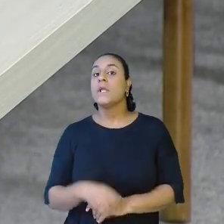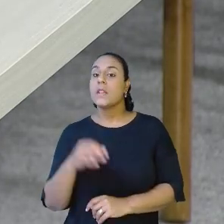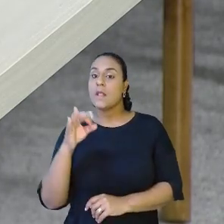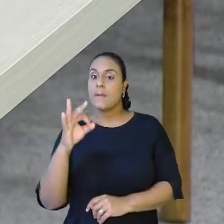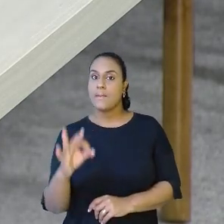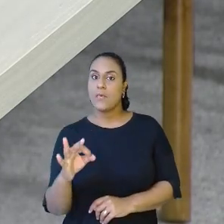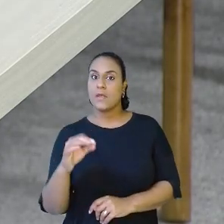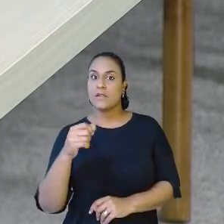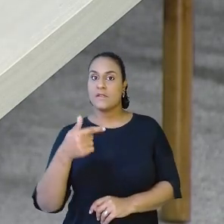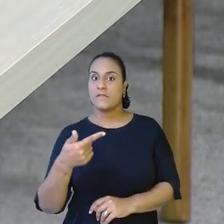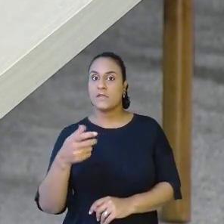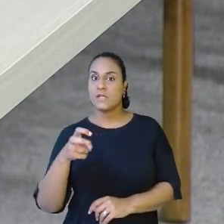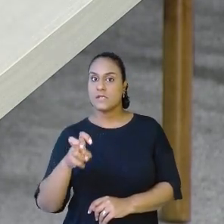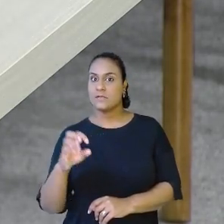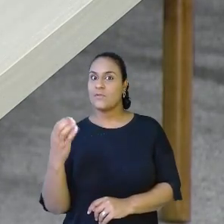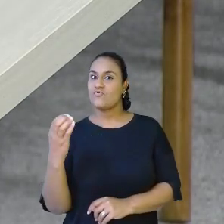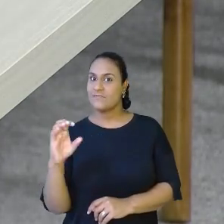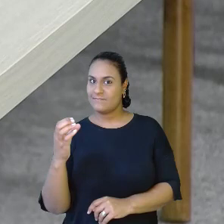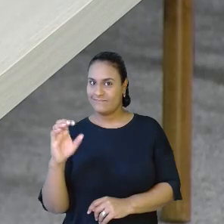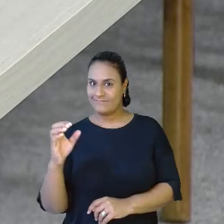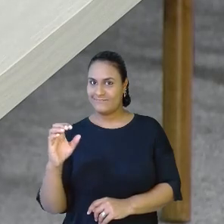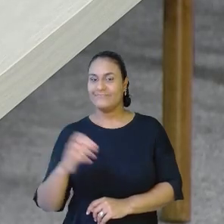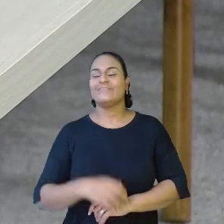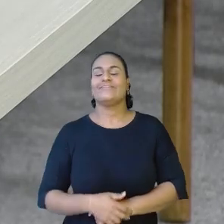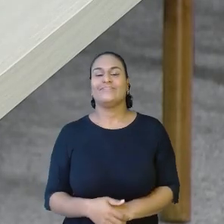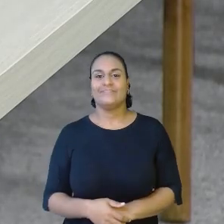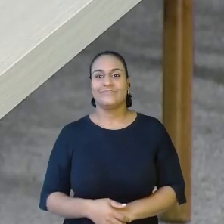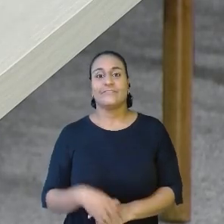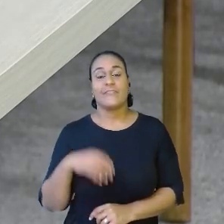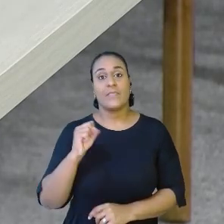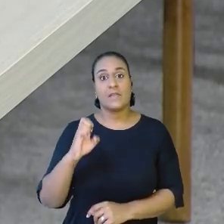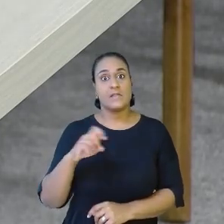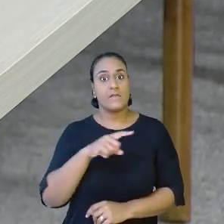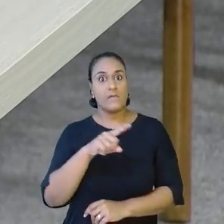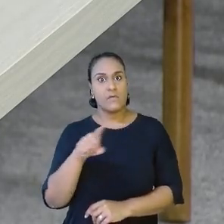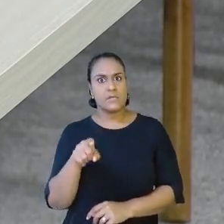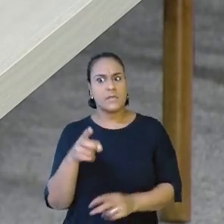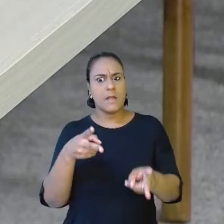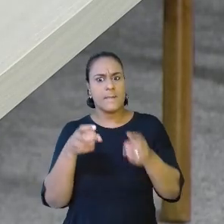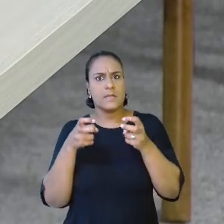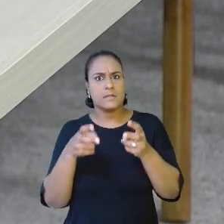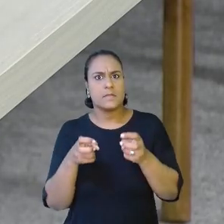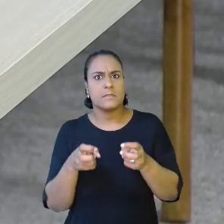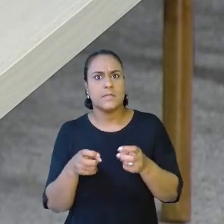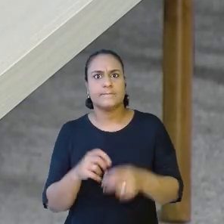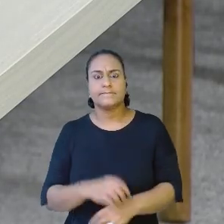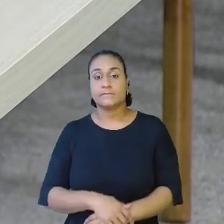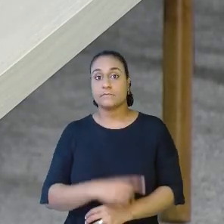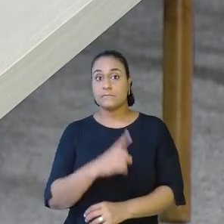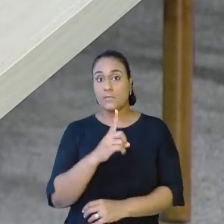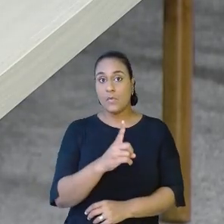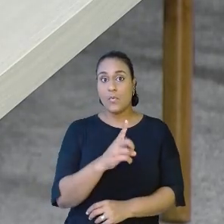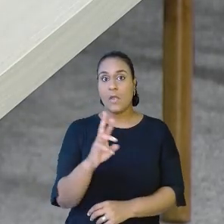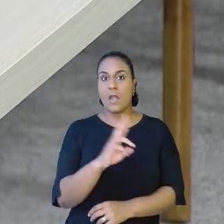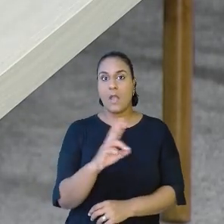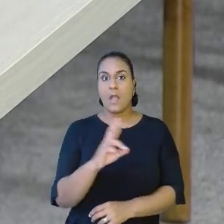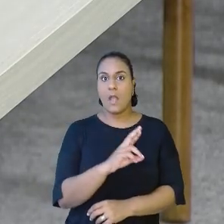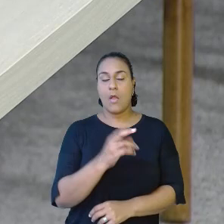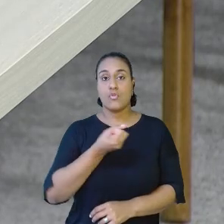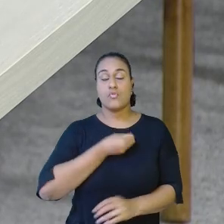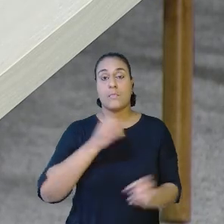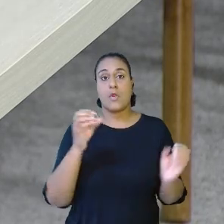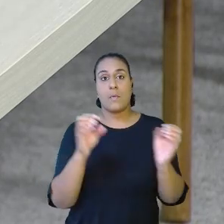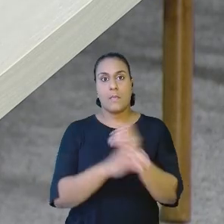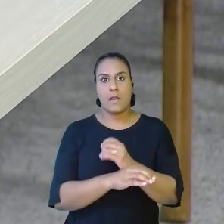moeda de 25 centavos. Se vocês prestarem atenção, o R$ 1 é a parte inteira